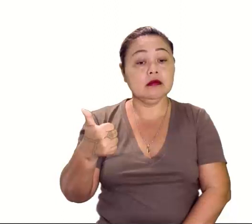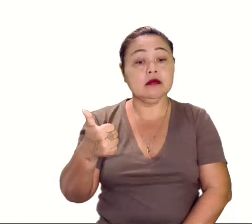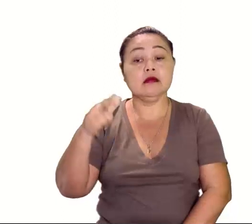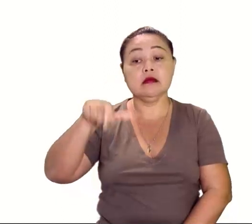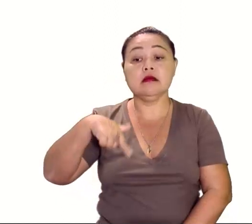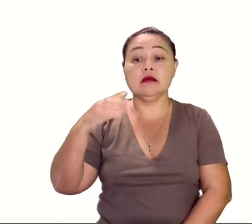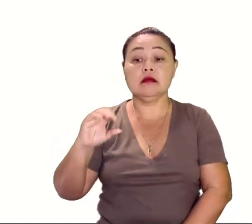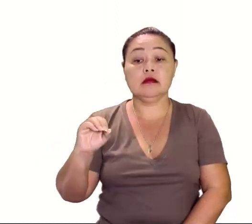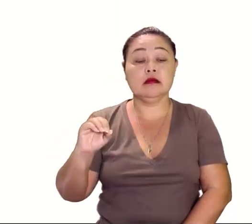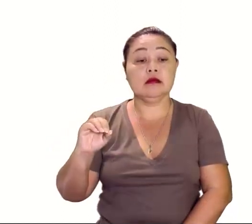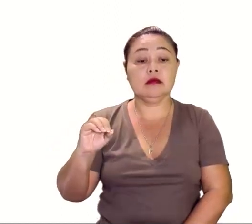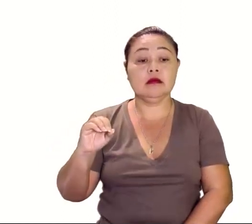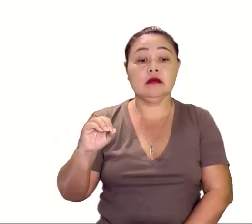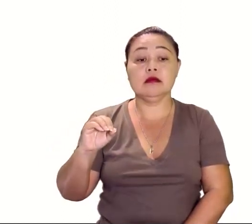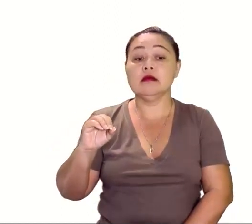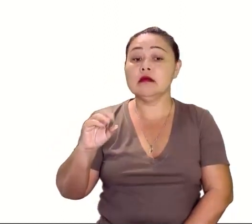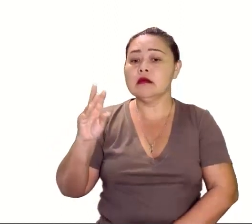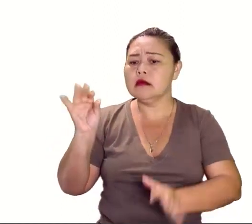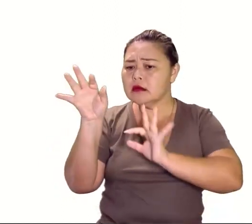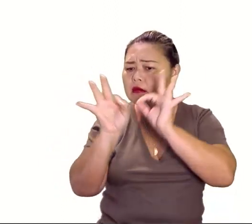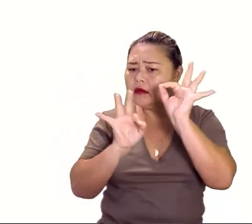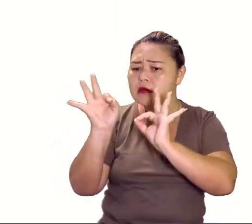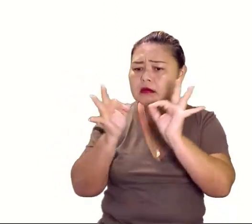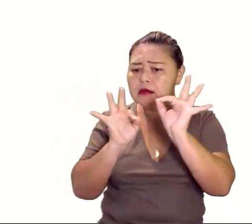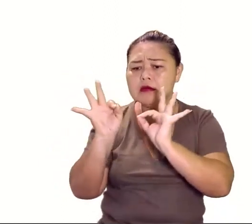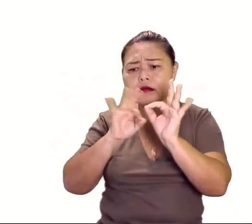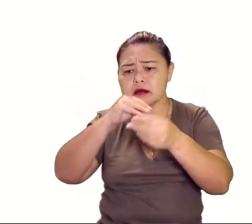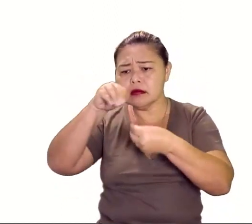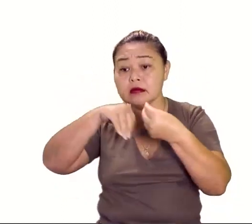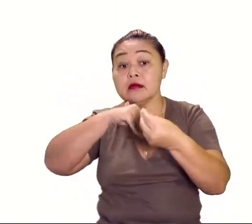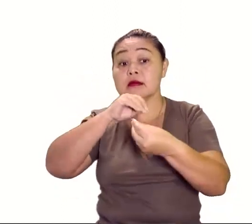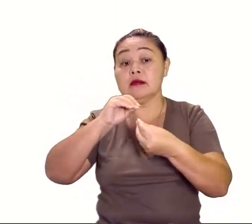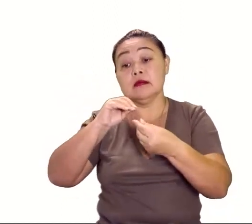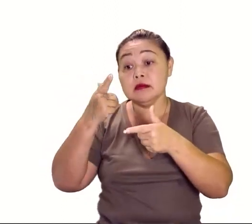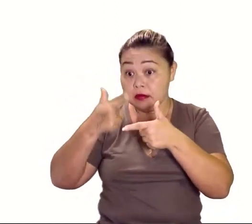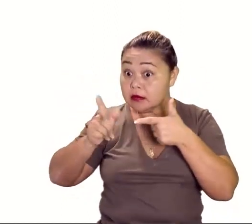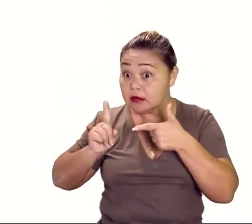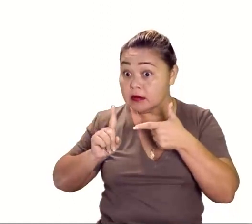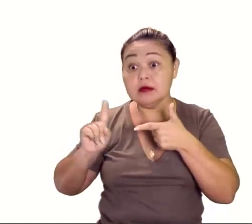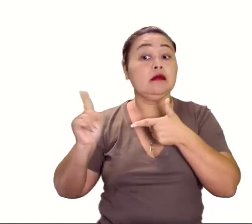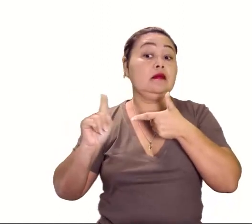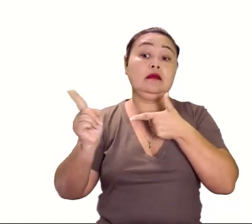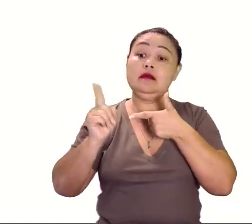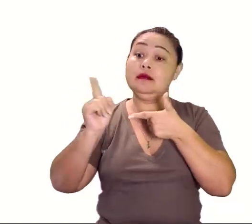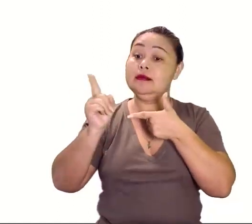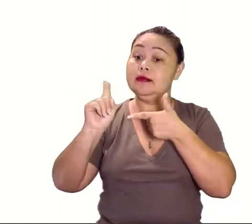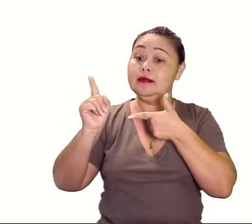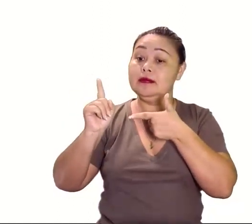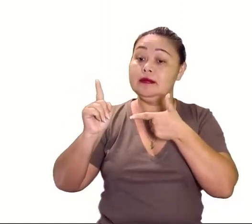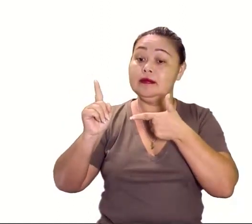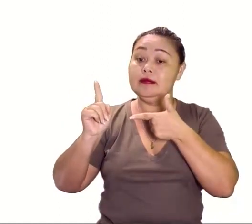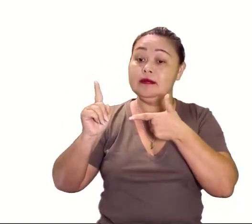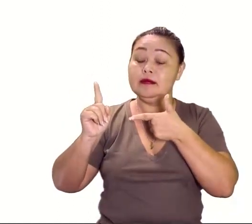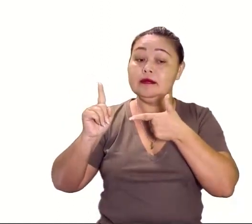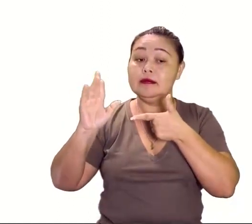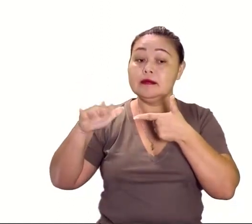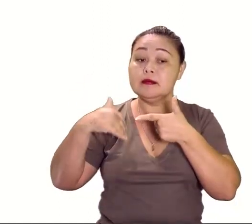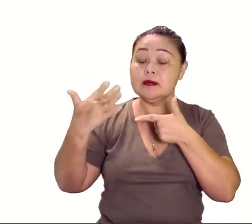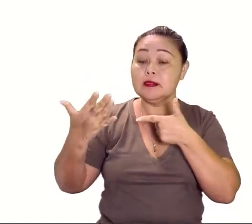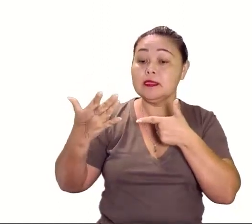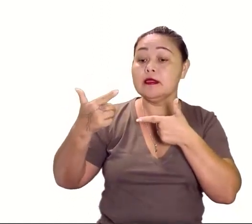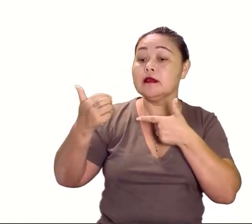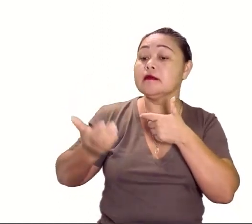1 igual a 0. Tá fora de ordem, não tá aqui? Fora de ordem. Mas isso é problema? Não. Não, né? Então,